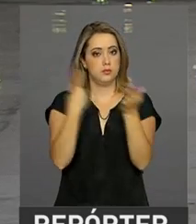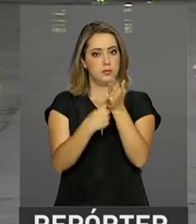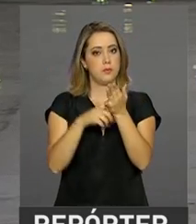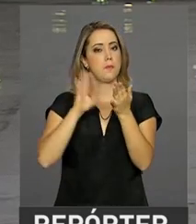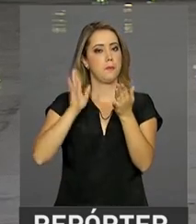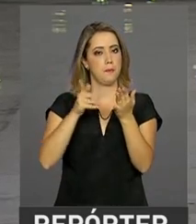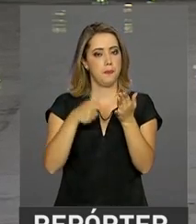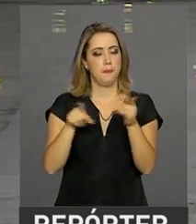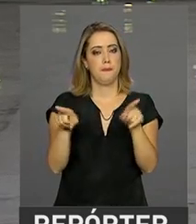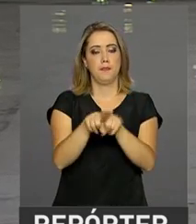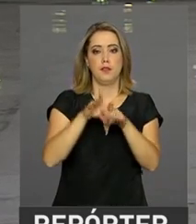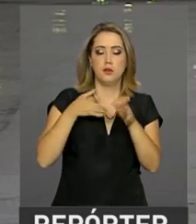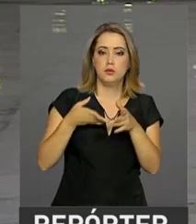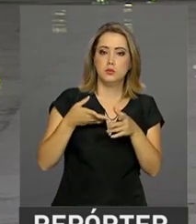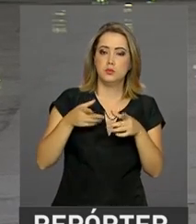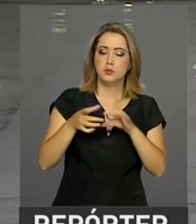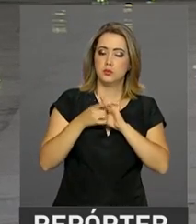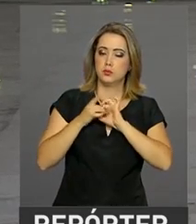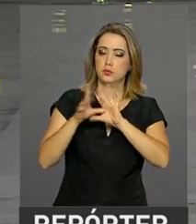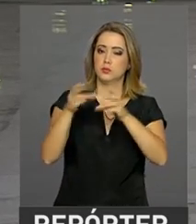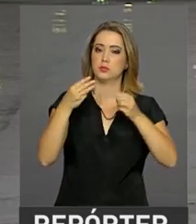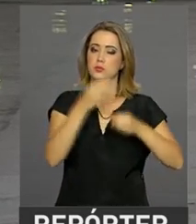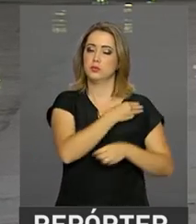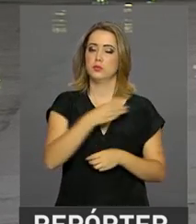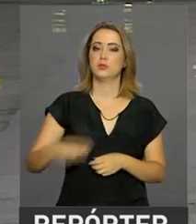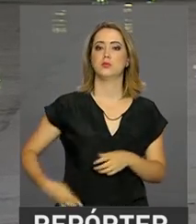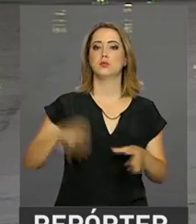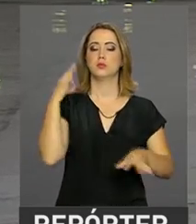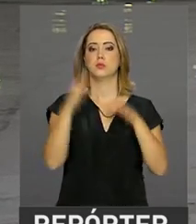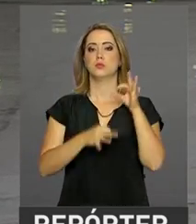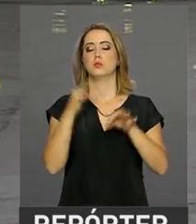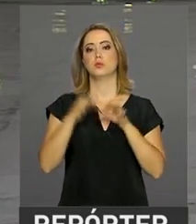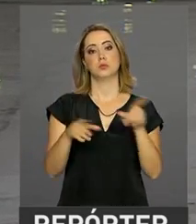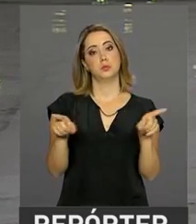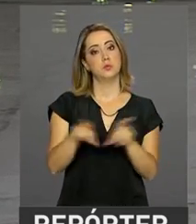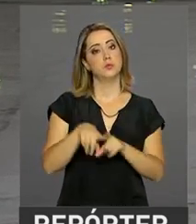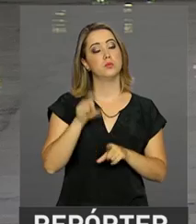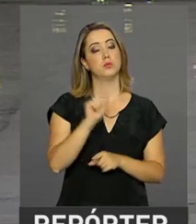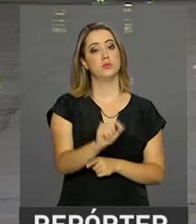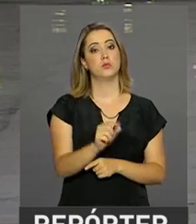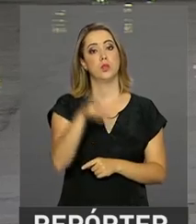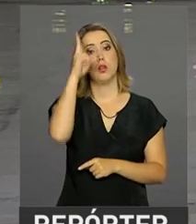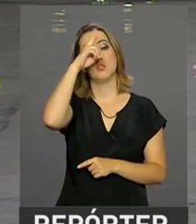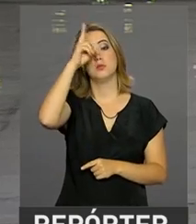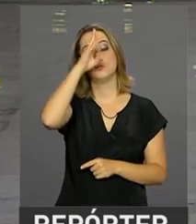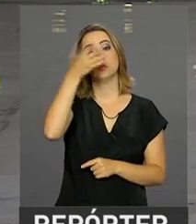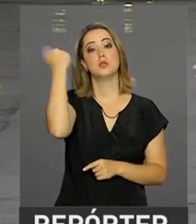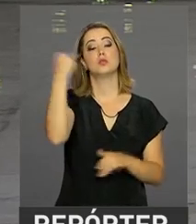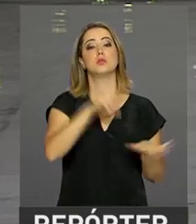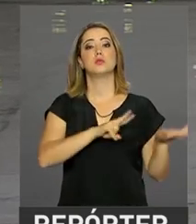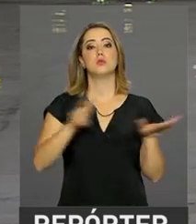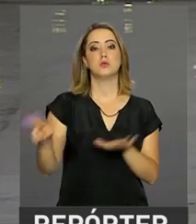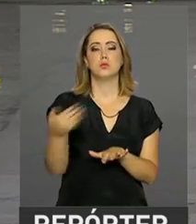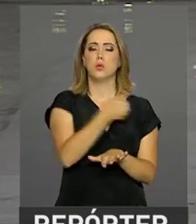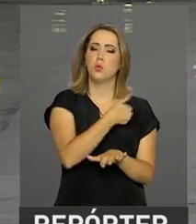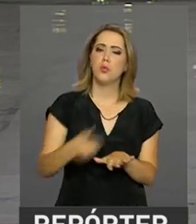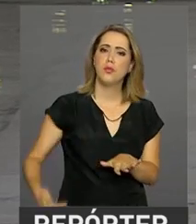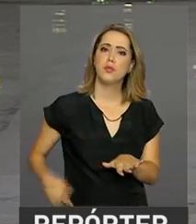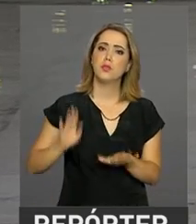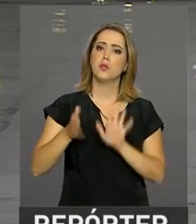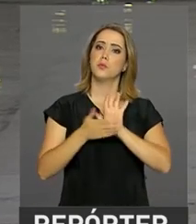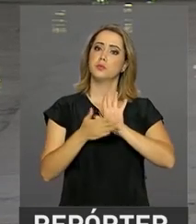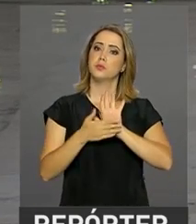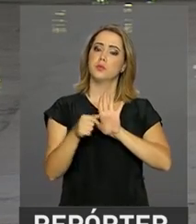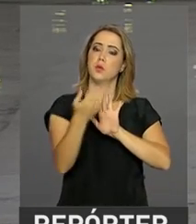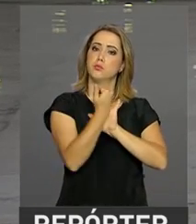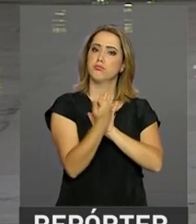estão autorizados pelo Ministro da Justiça e da e da Cidadania Alexandre de Moraes Lembrando que na semana passada o governo apresentou o